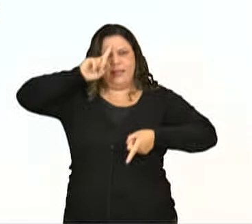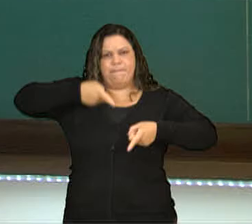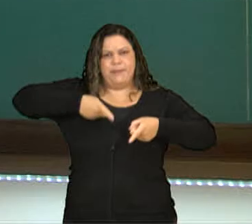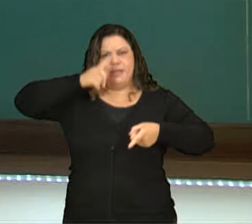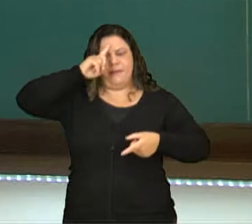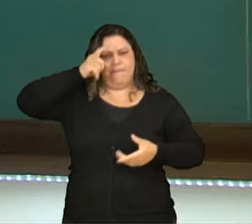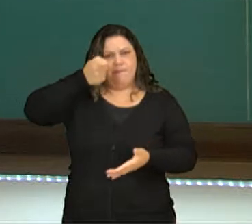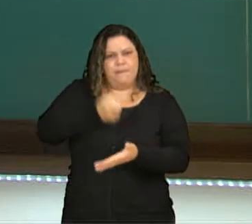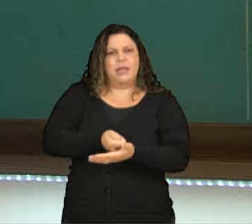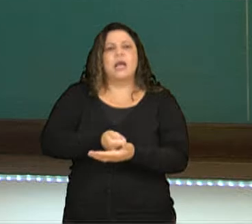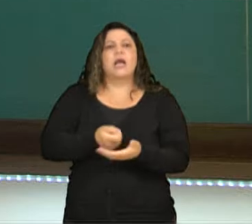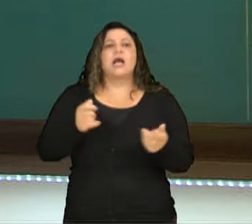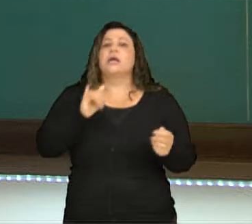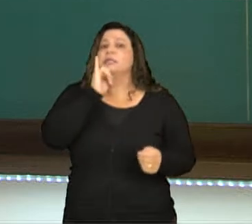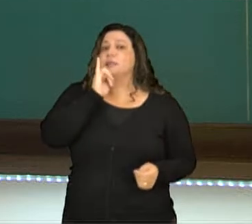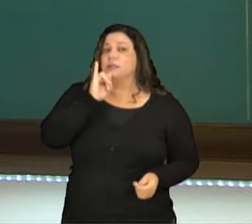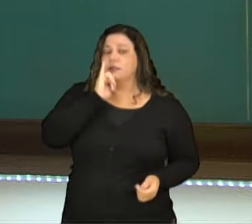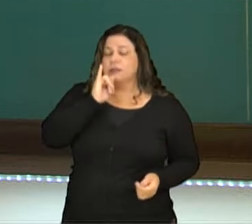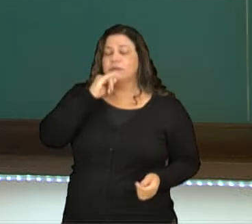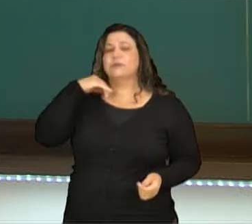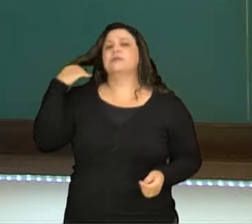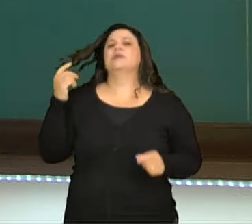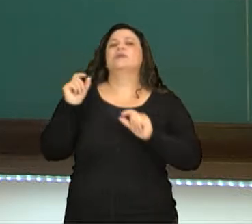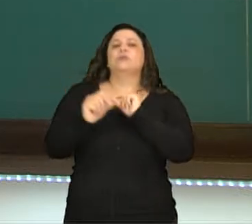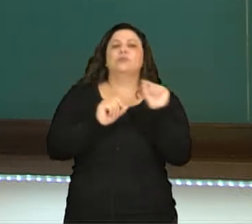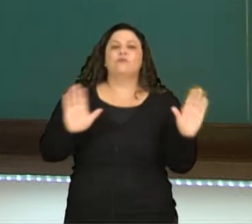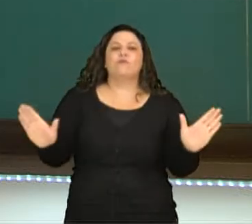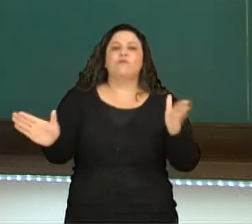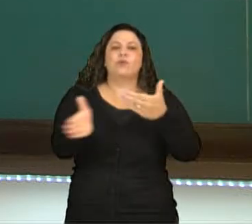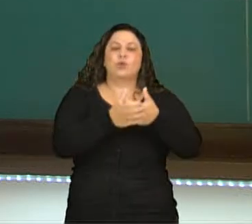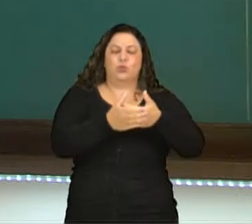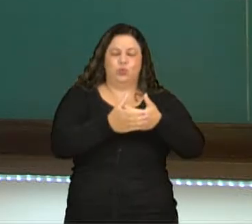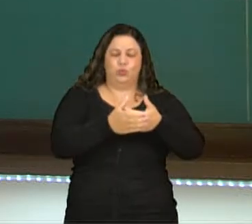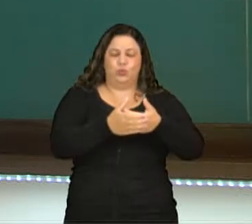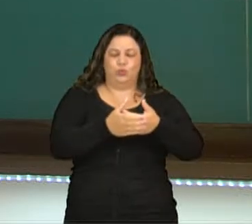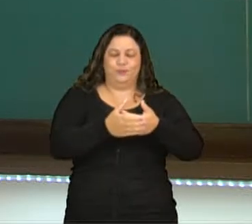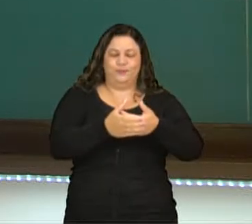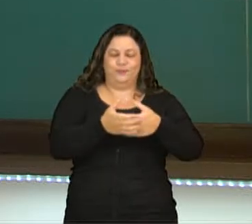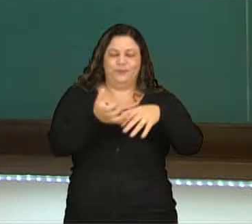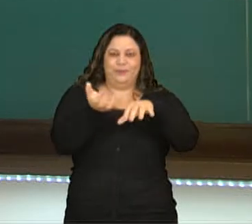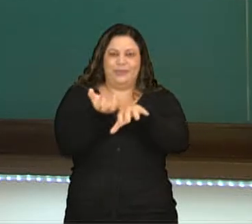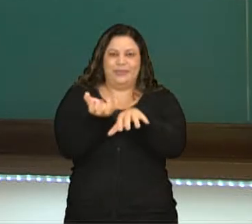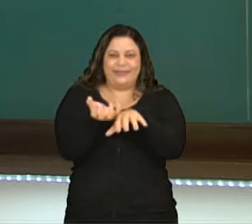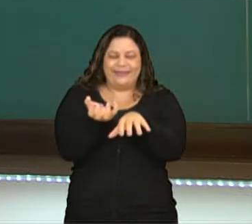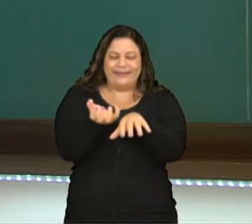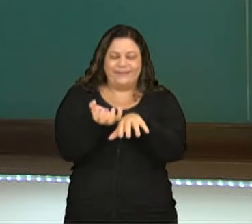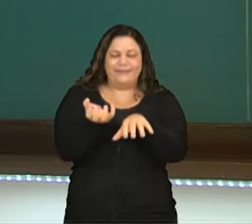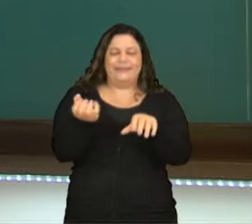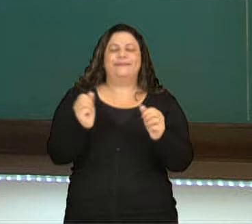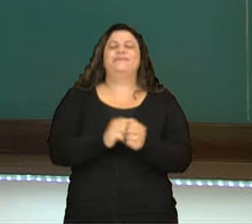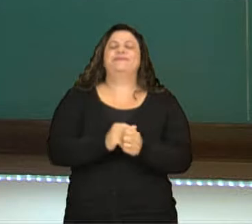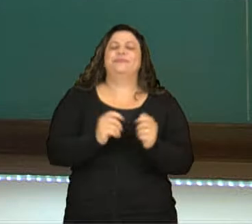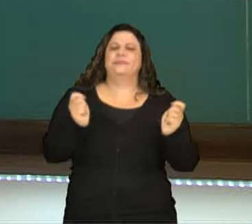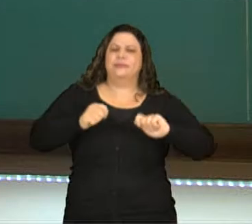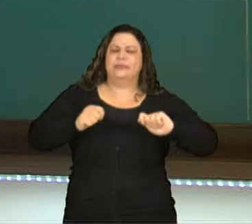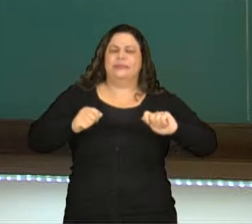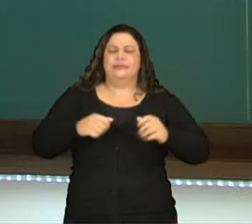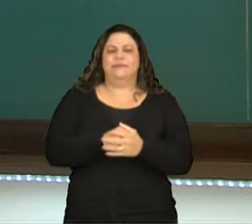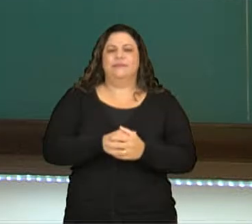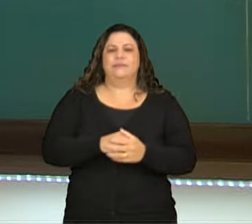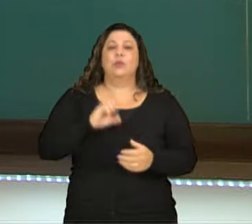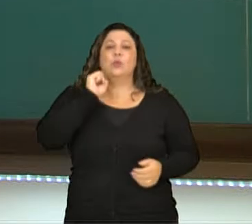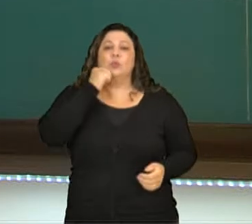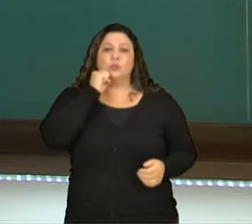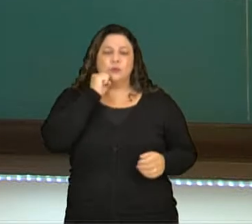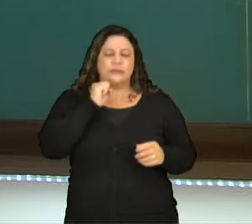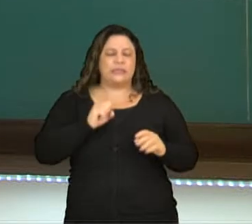de começo. Por exemplo, fechou o Congresso Nacional, Câmara dos Deputados e Senado Federal. Fechou. Então,